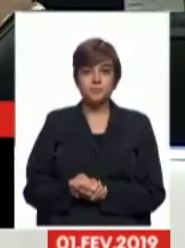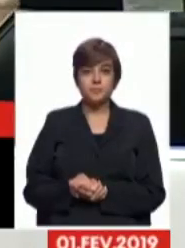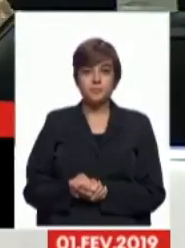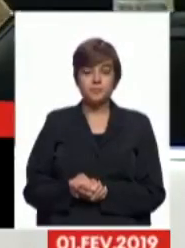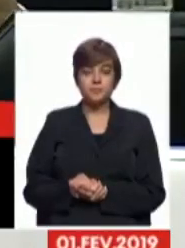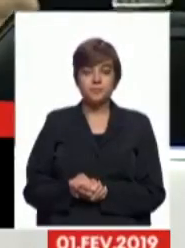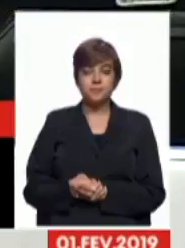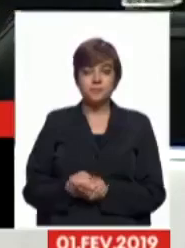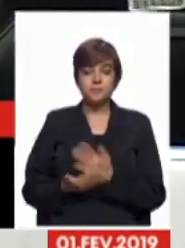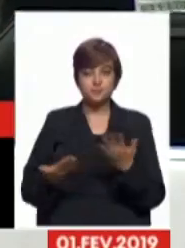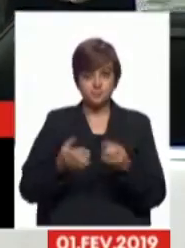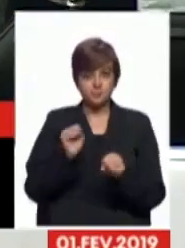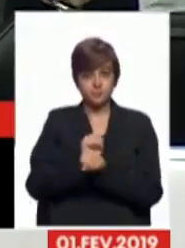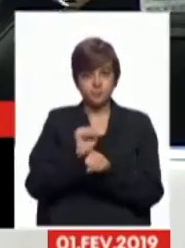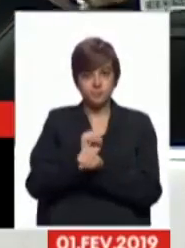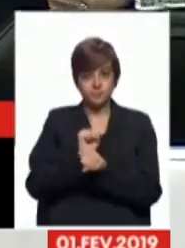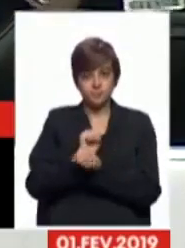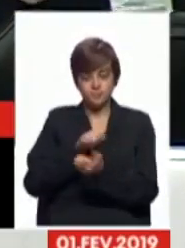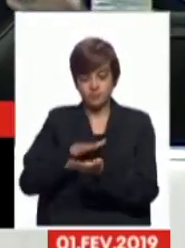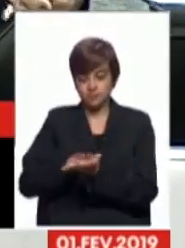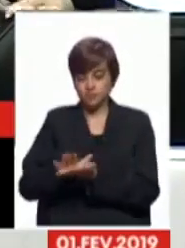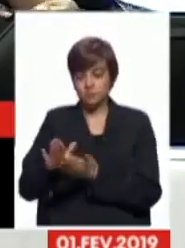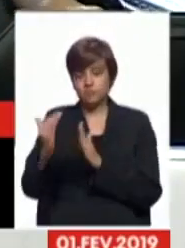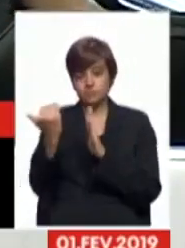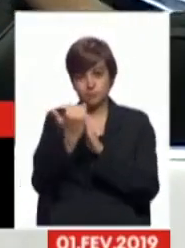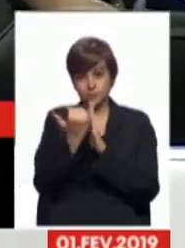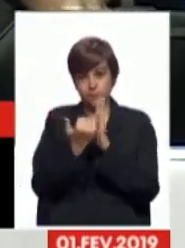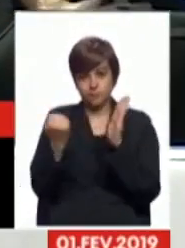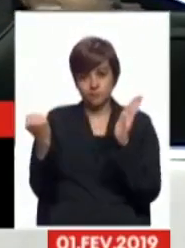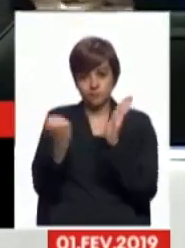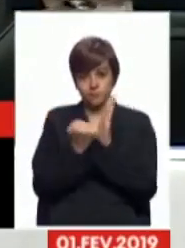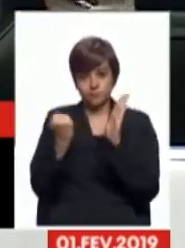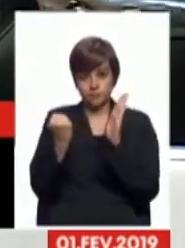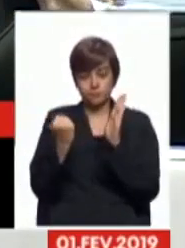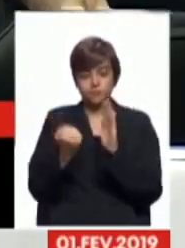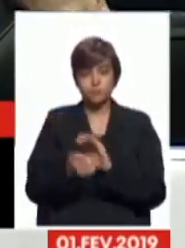Nós vamos aguardar a autenticação da lista, né?